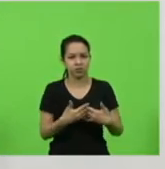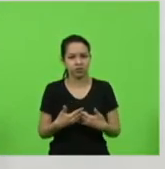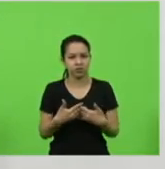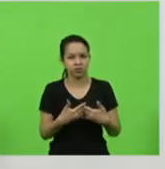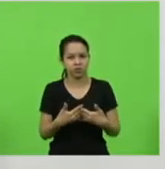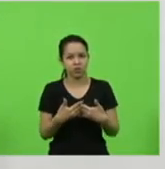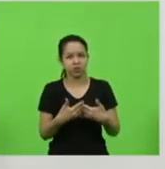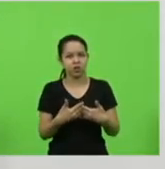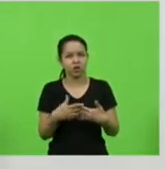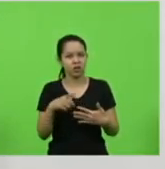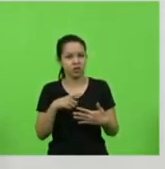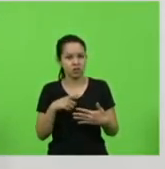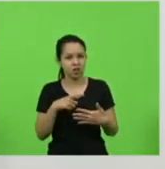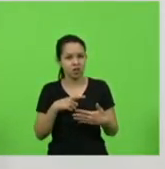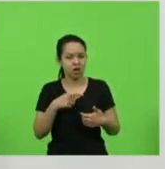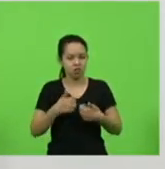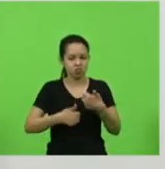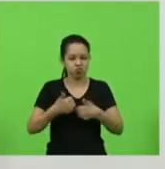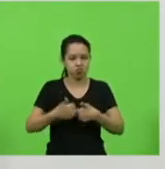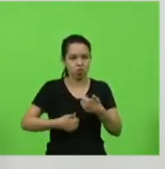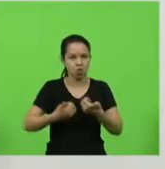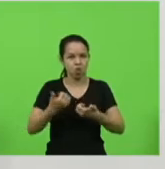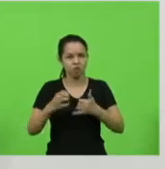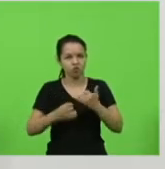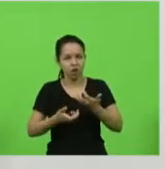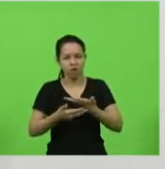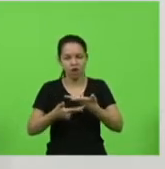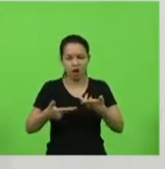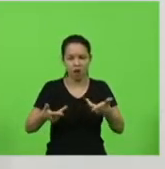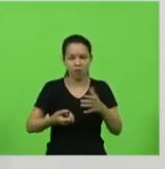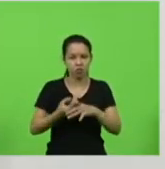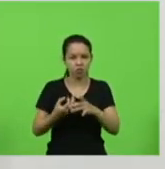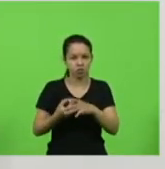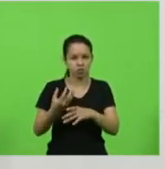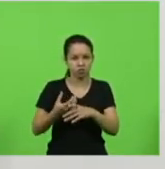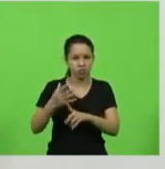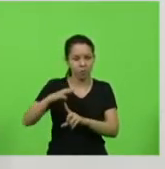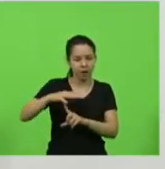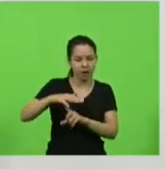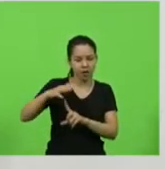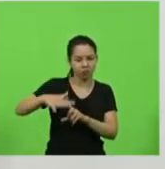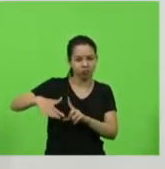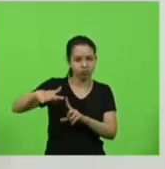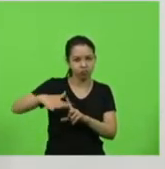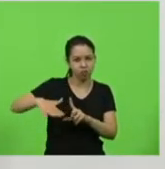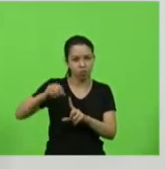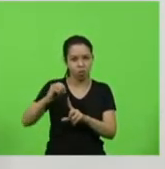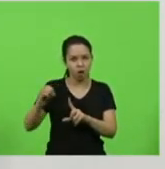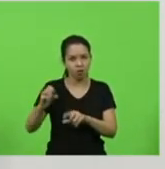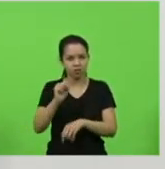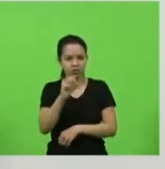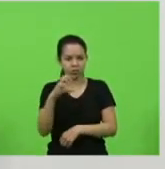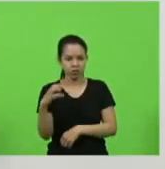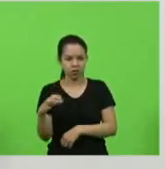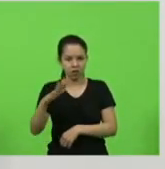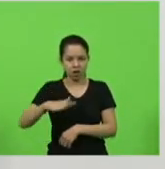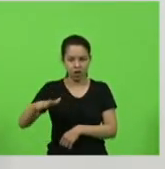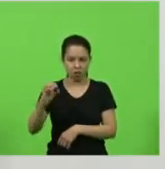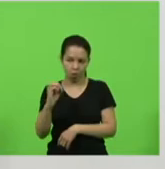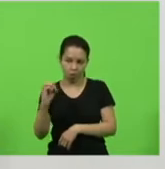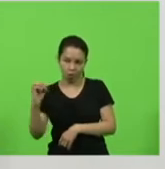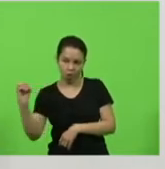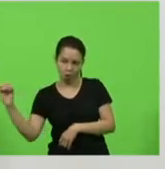grãos produzidos tanto no sudoeste do Paraná como no oeste e de Santa Catarina, do extremo oeste,